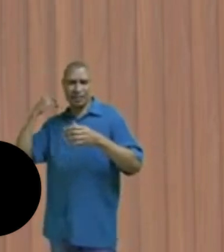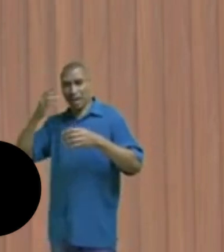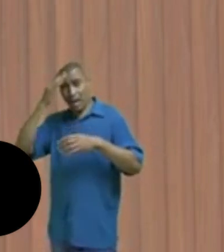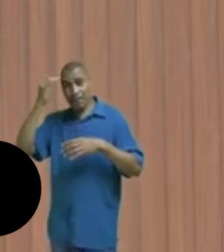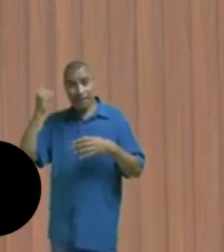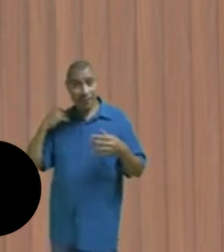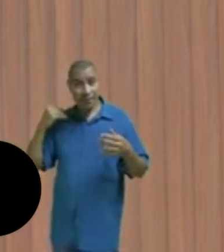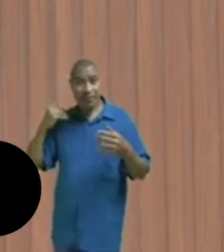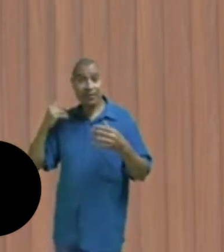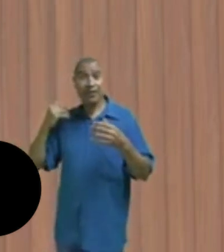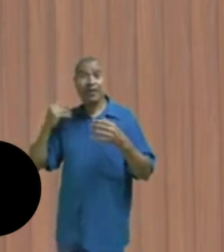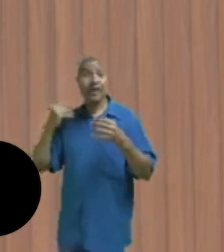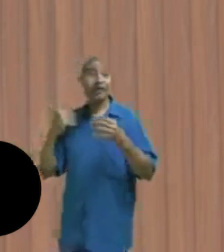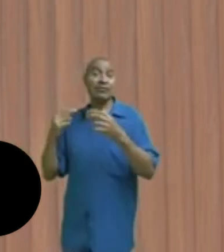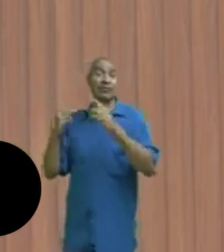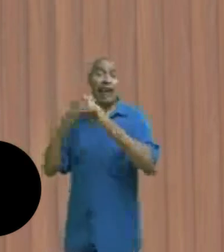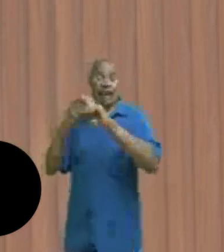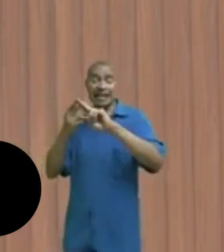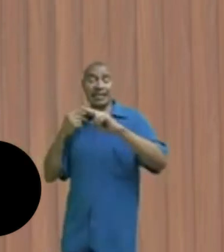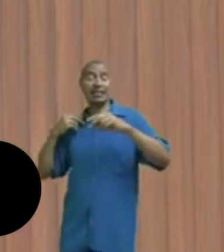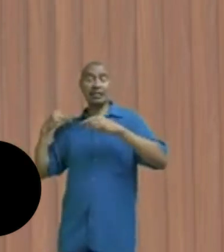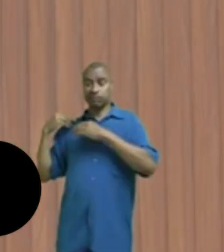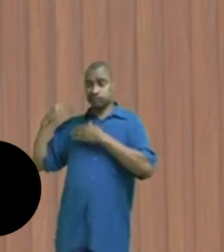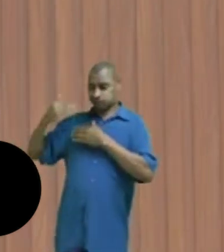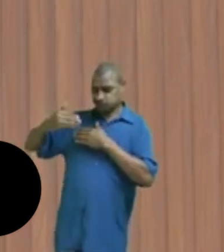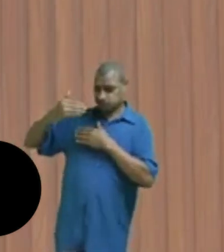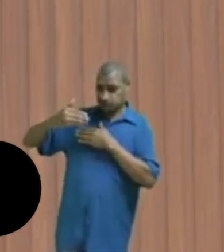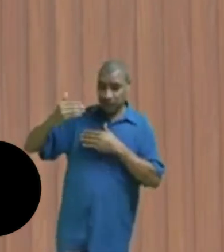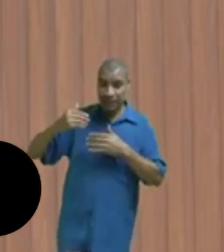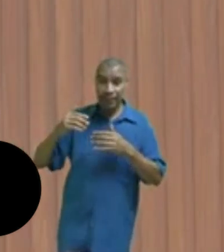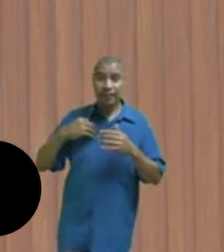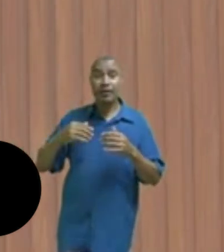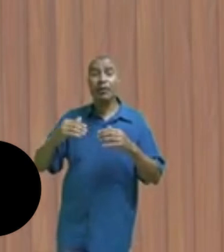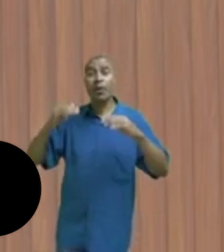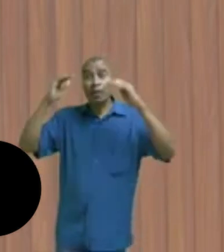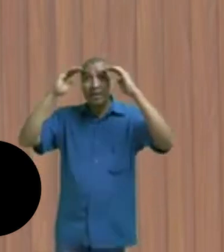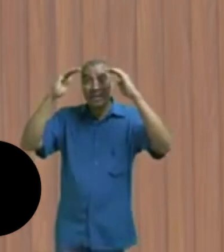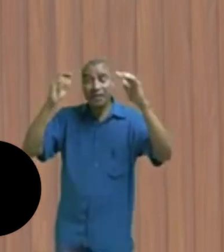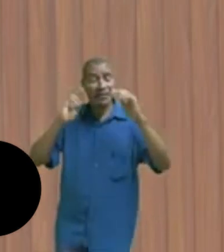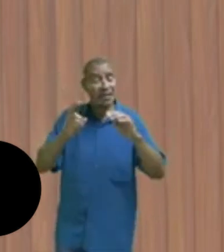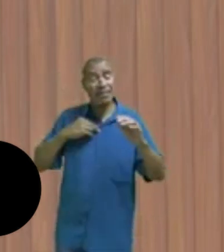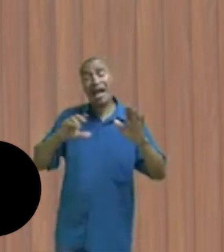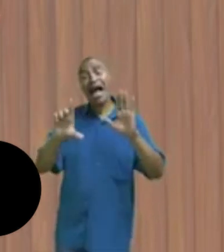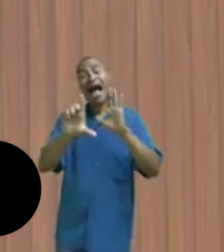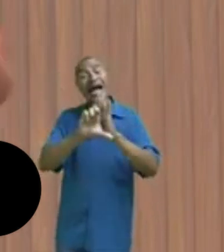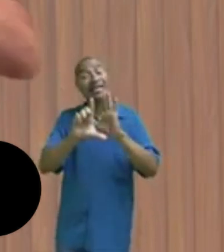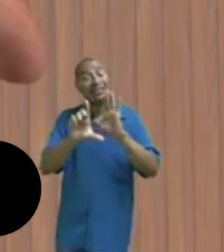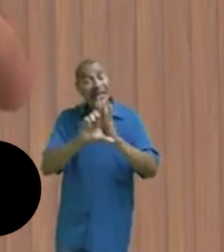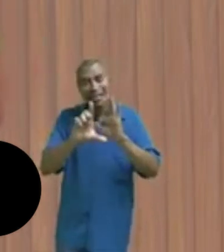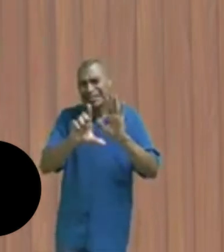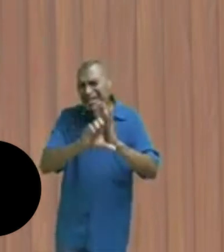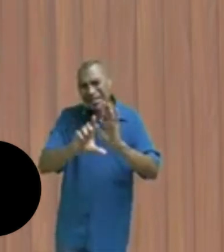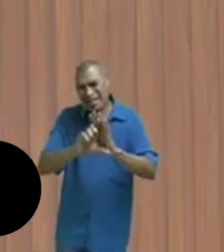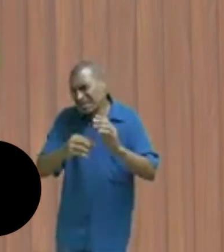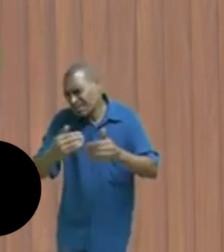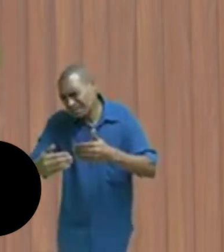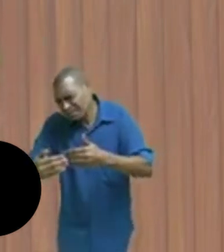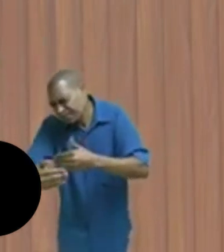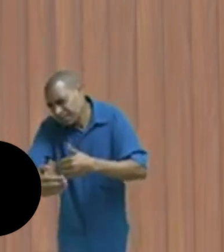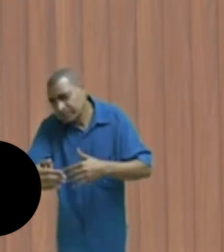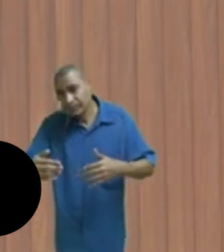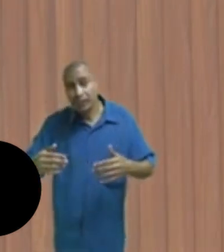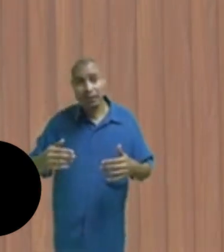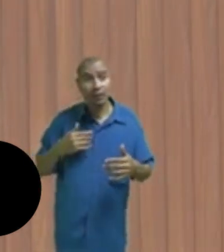de comprometimento com Deus, com a sua palavra, com a lei, com as tradições de Israel. Até aquele momento era assim que se